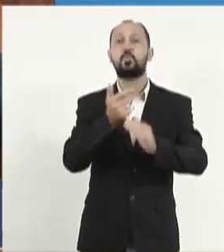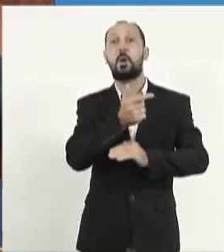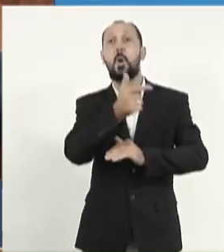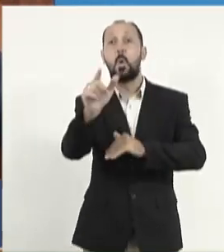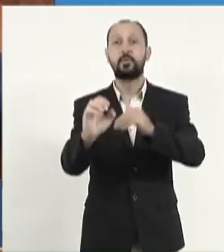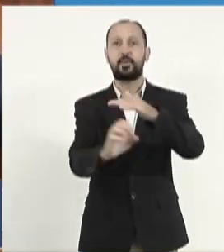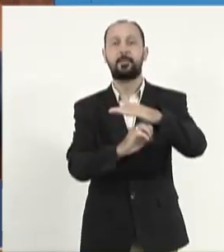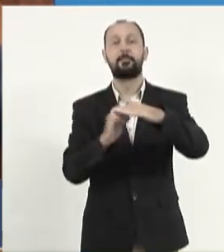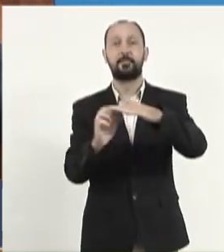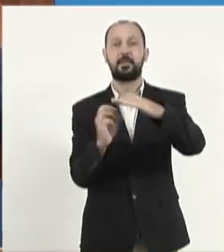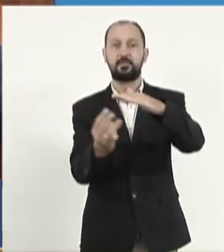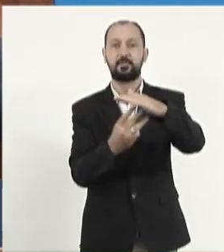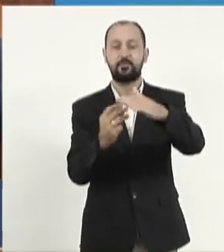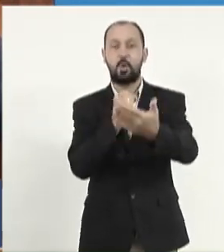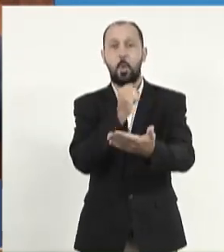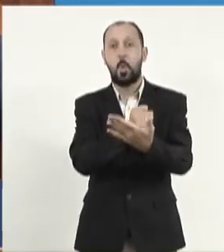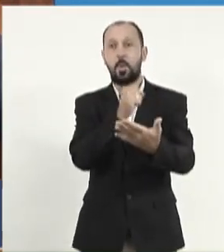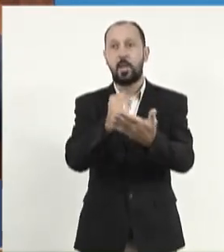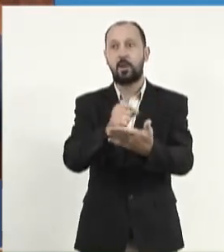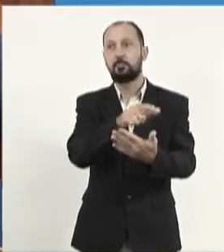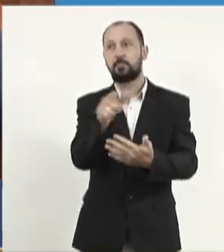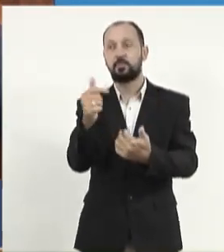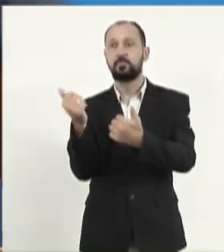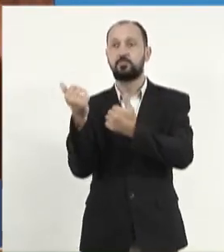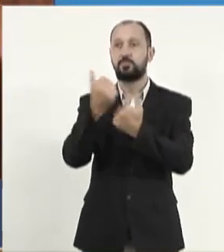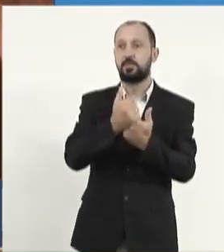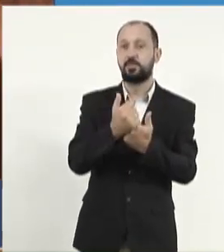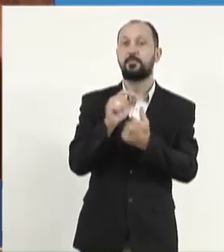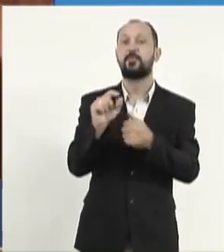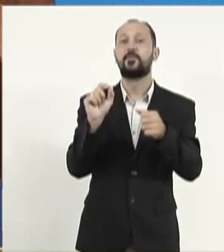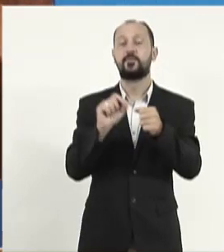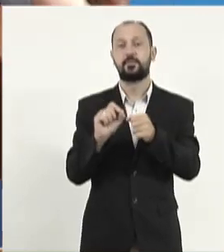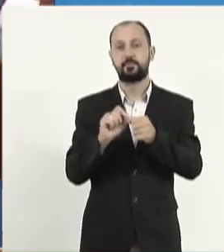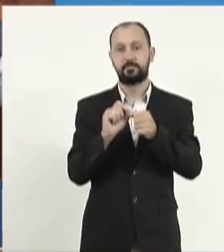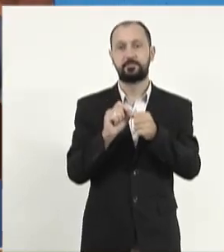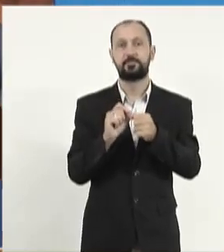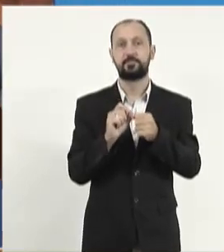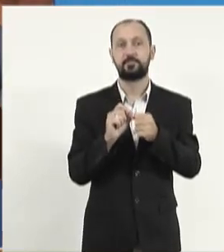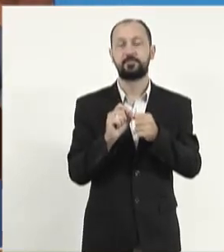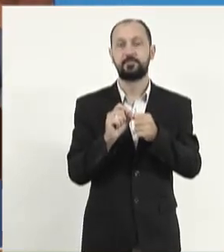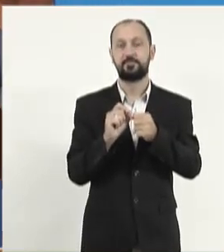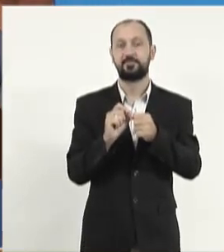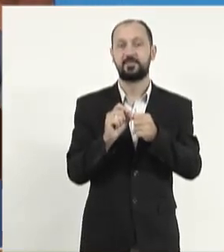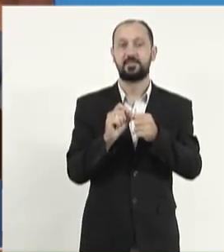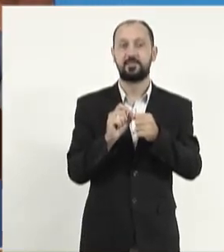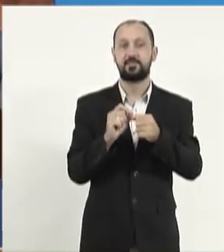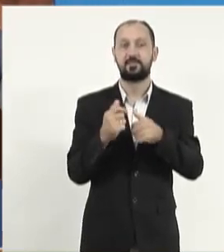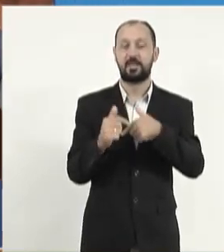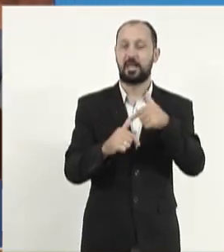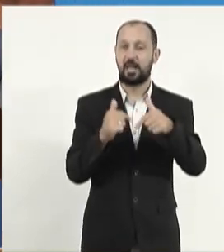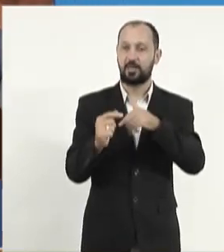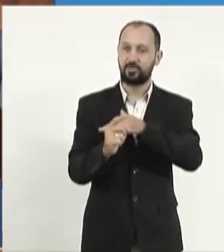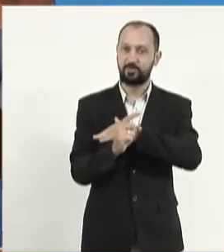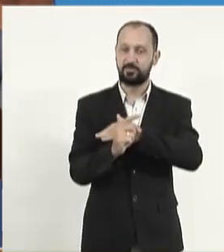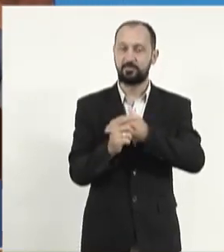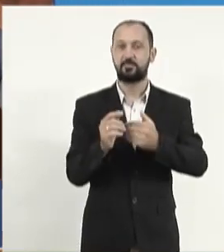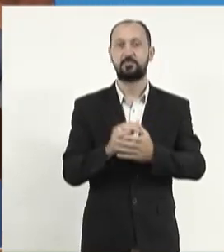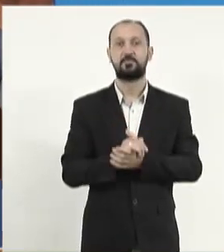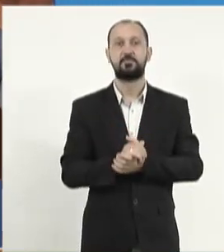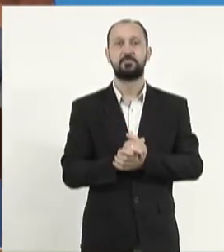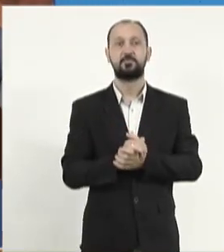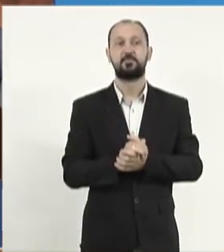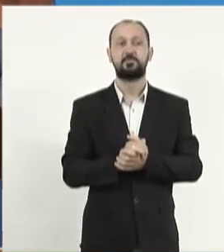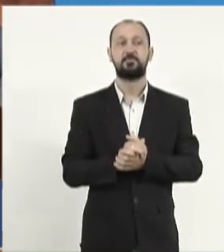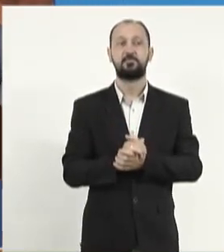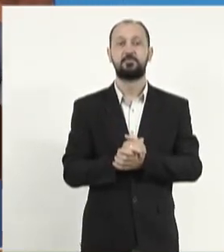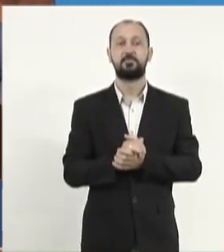outra empresa que foi contratada pela Energisa para realizar aquele serviço, né?